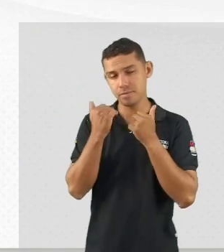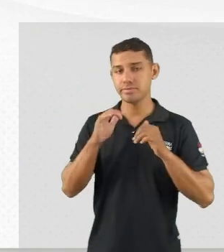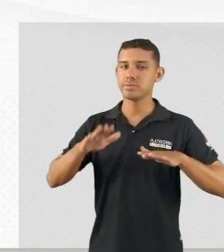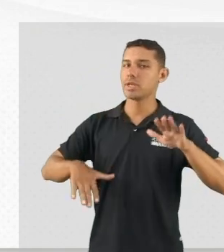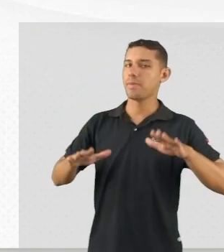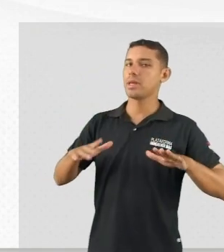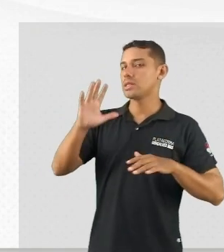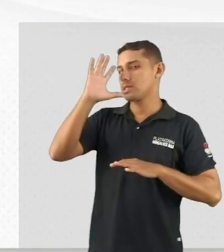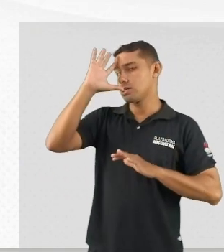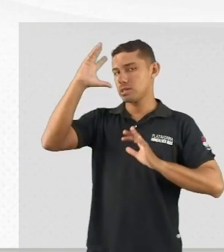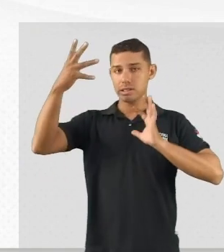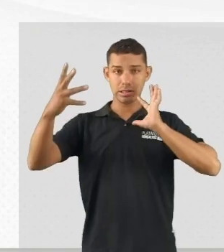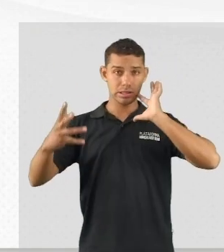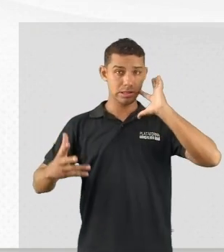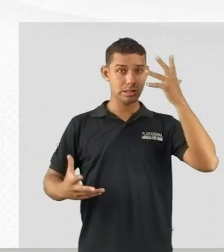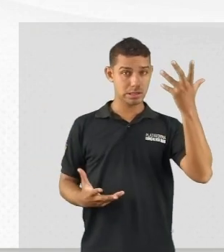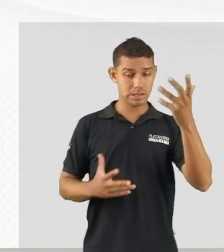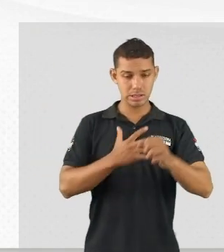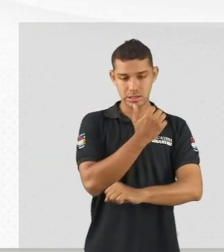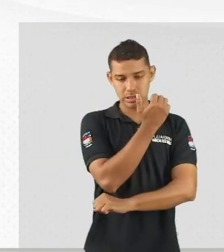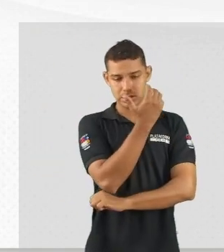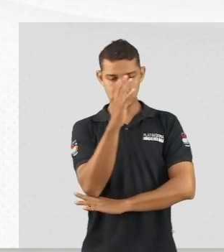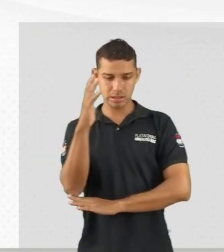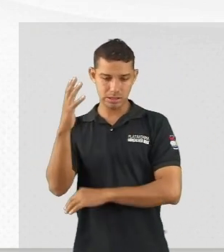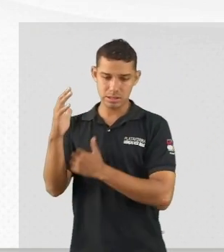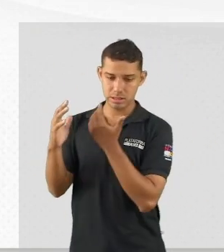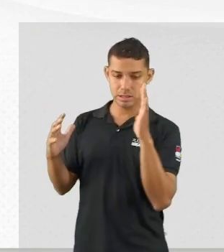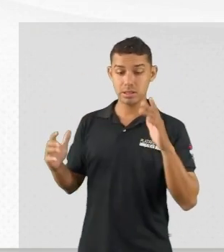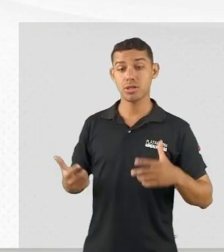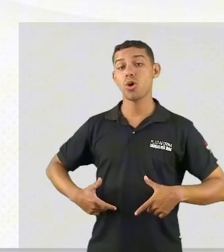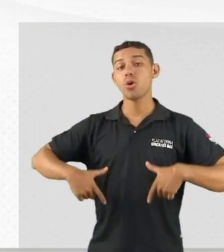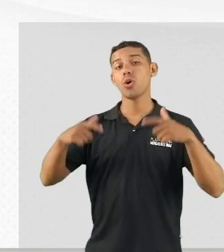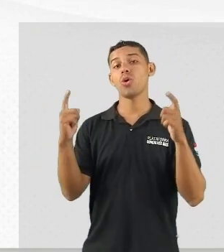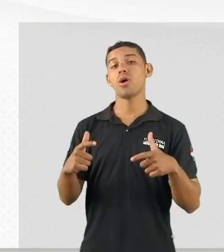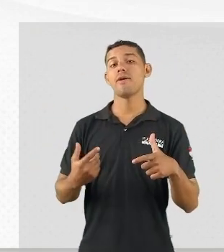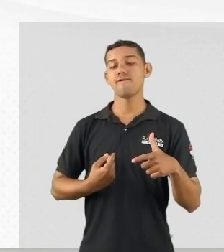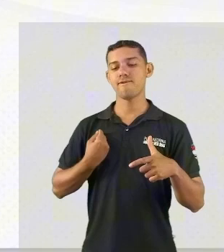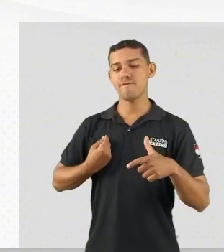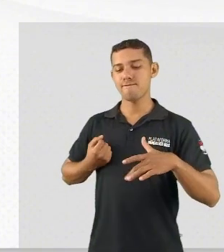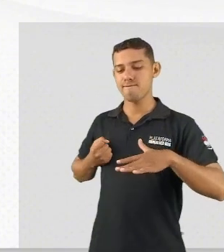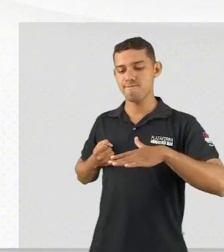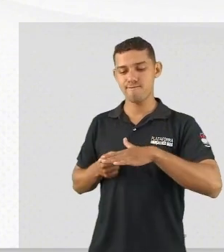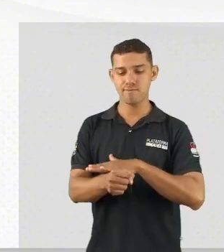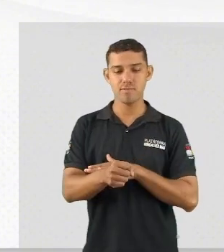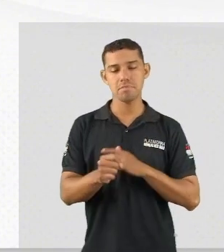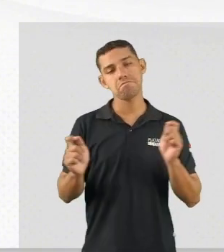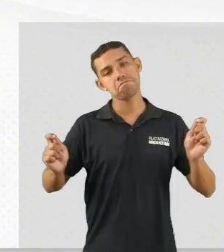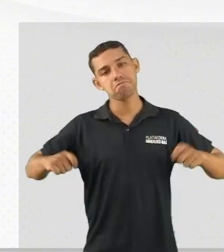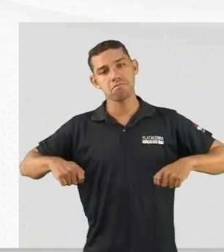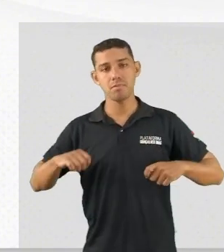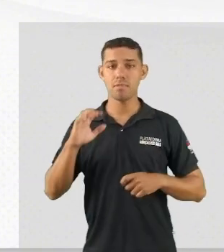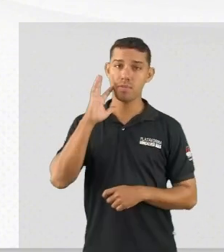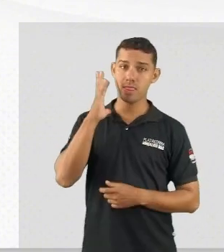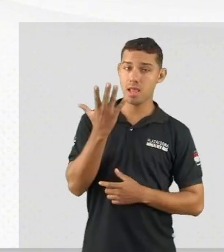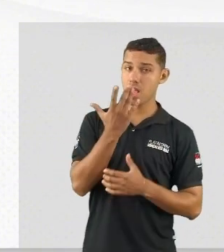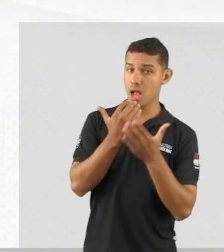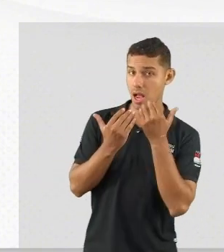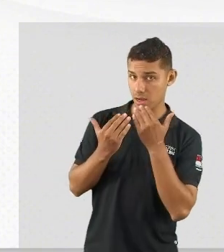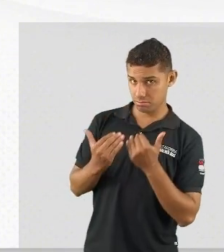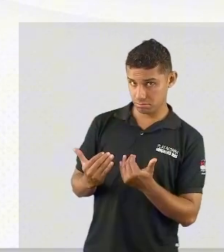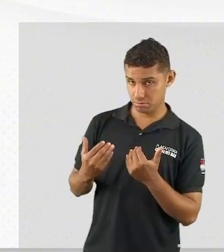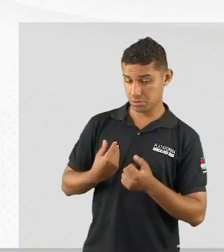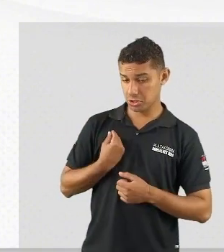ambientais, do território em que eles estão inseridos, para que eles possam ter ou não atividade. Mas só essa imagem que está aí para